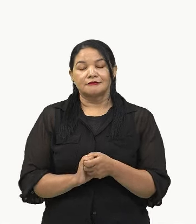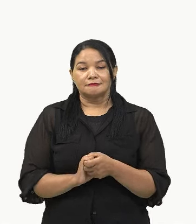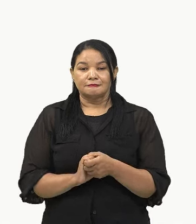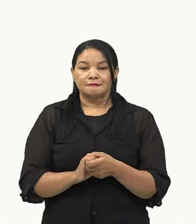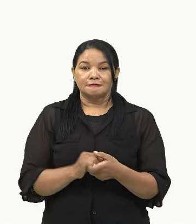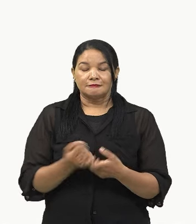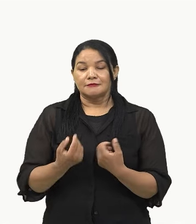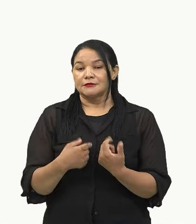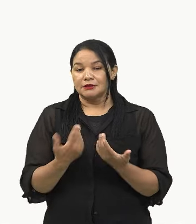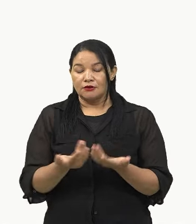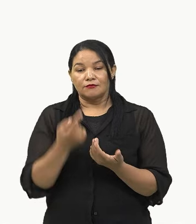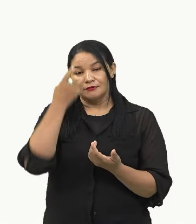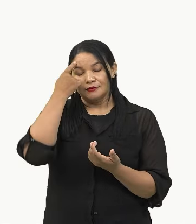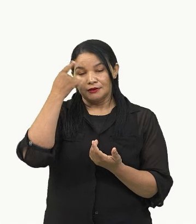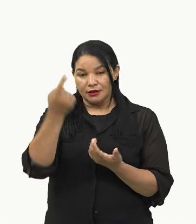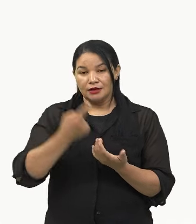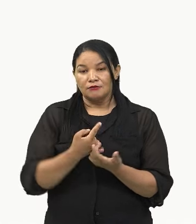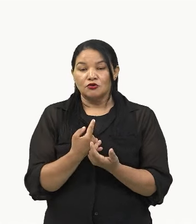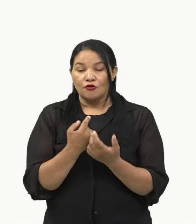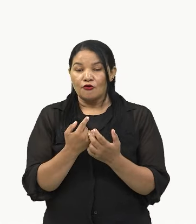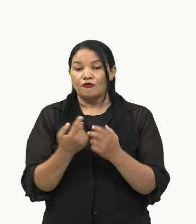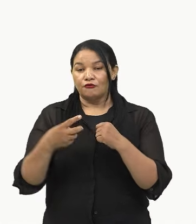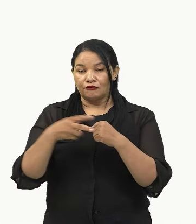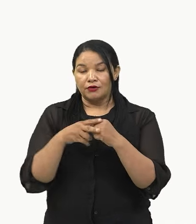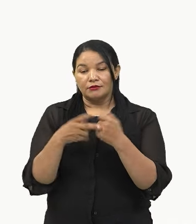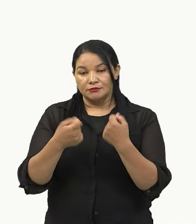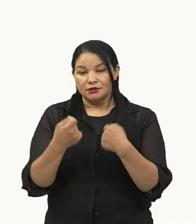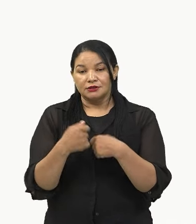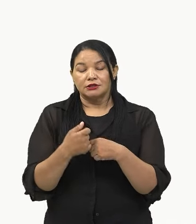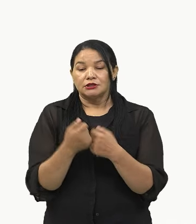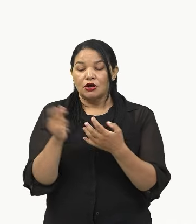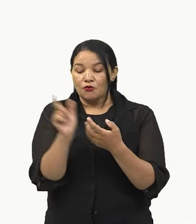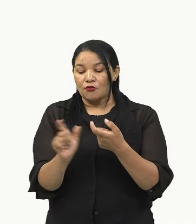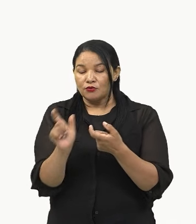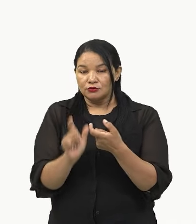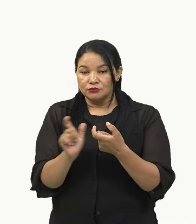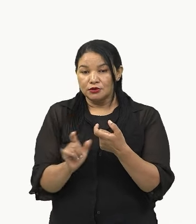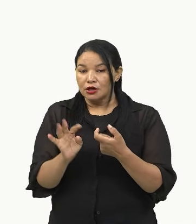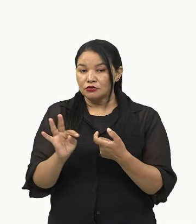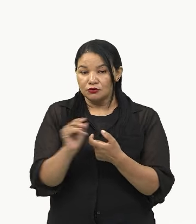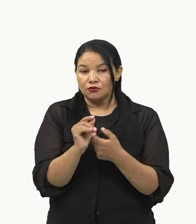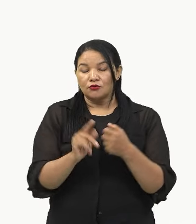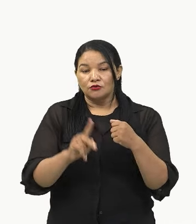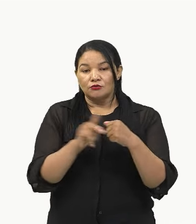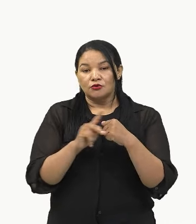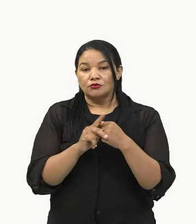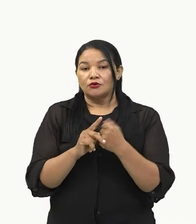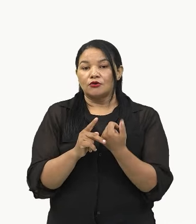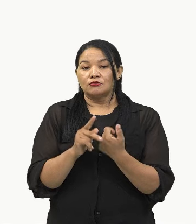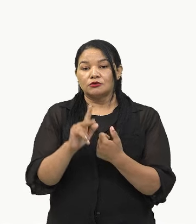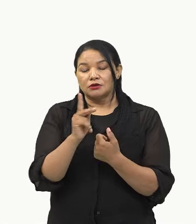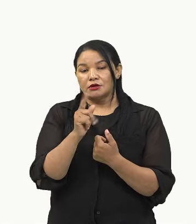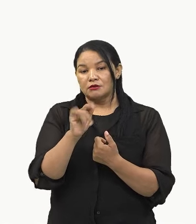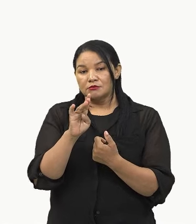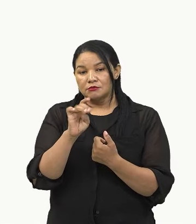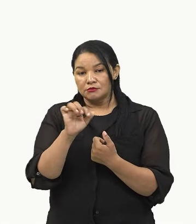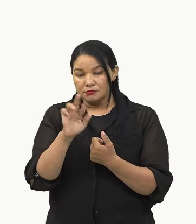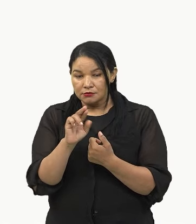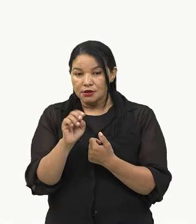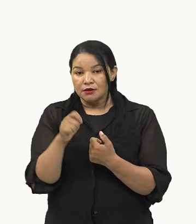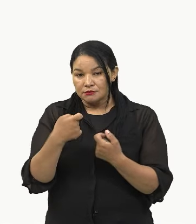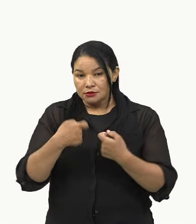Então, lembre-se, é o único verbo que nós precisamos conjugar todas as pessoas, é o nosso auxiliar.